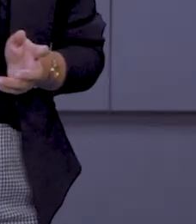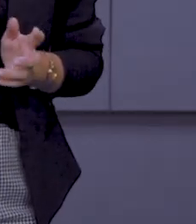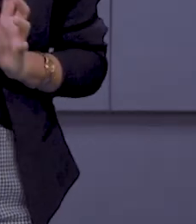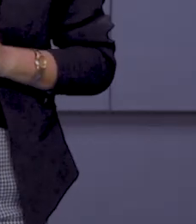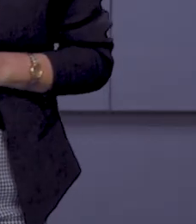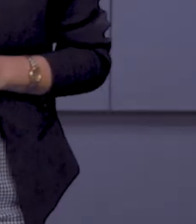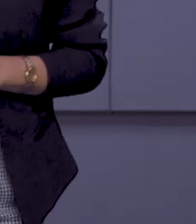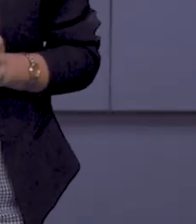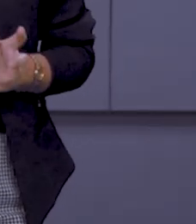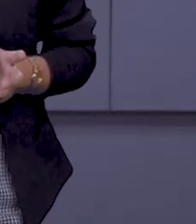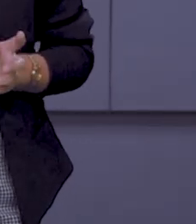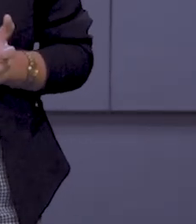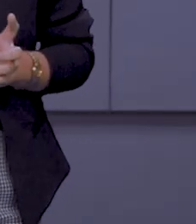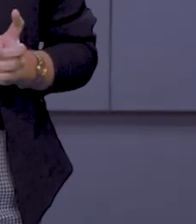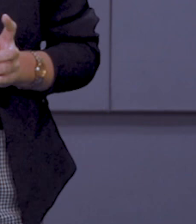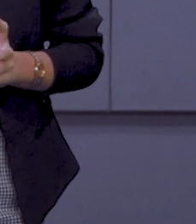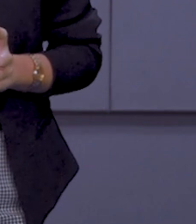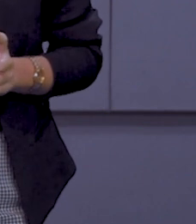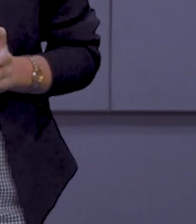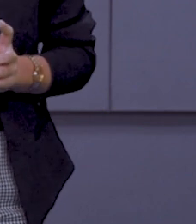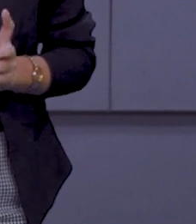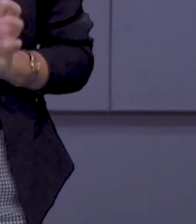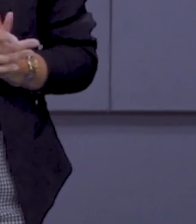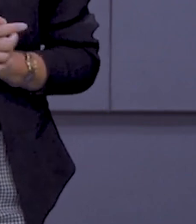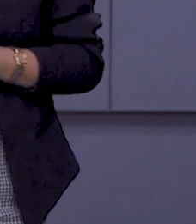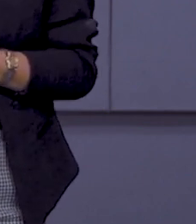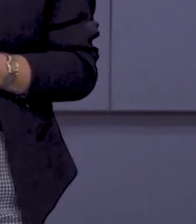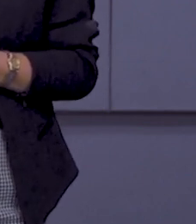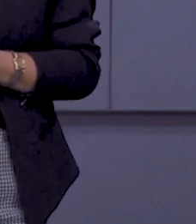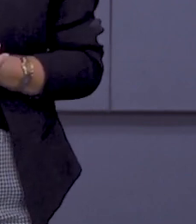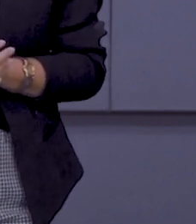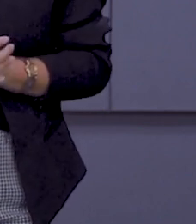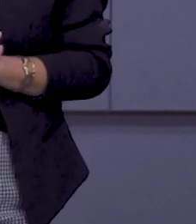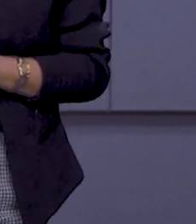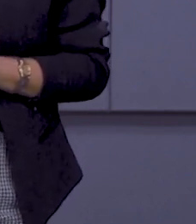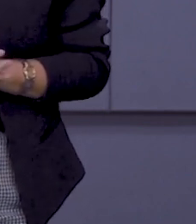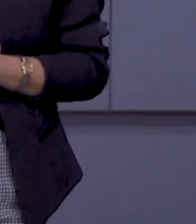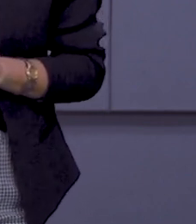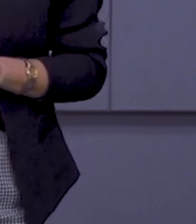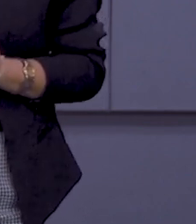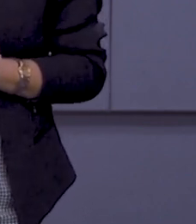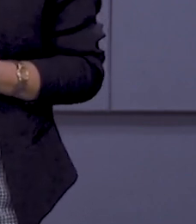Kita halua, subscribe, nohane yang butang notifikasi, atau nunei tabo sirala belakang informasi fong usiami. Obrigada.